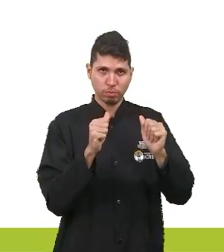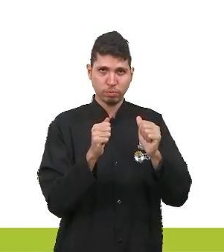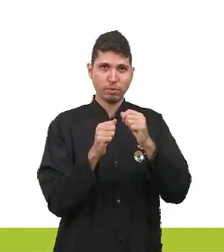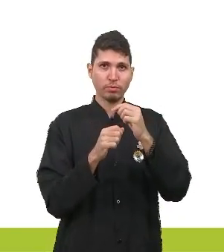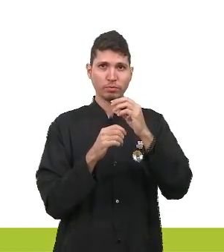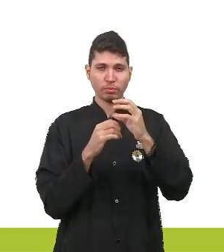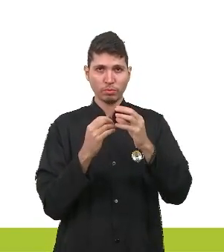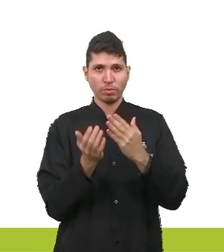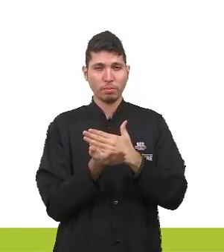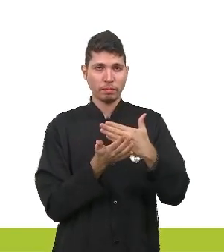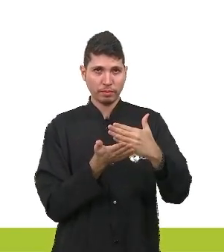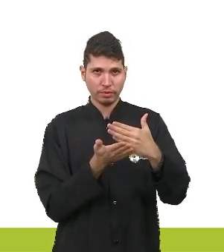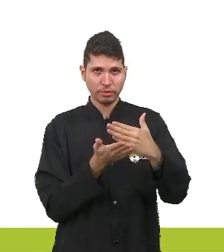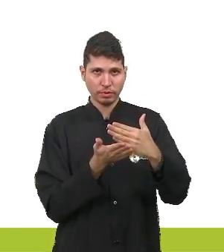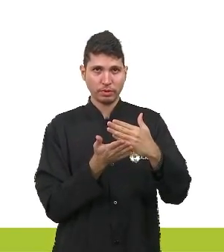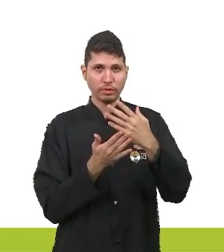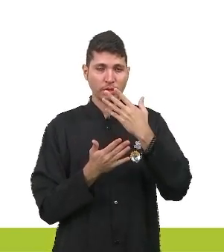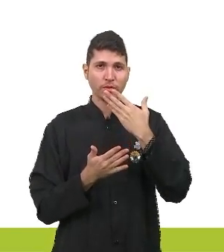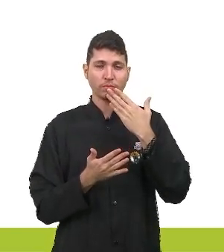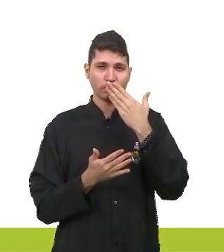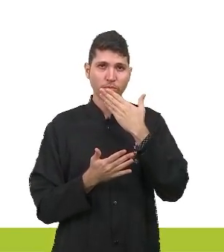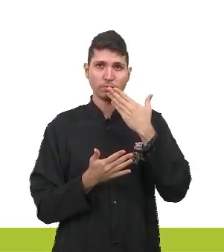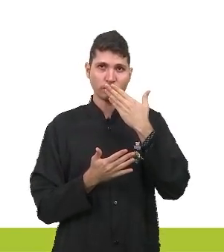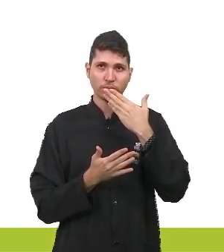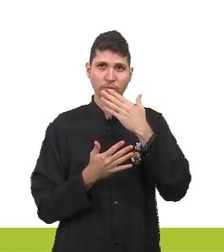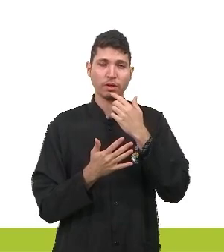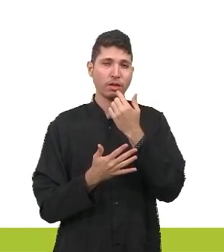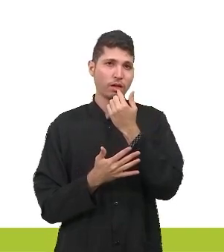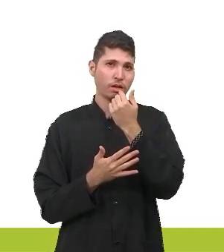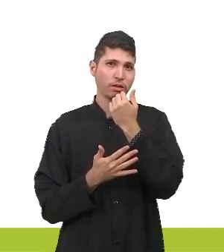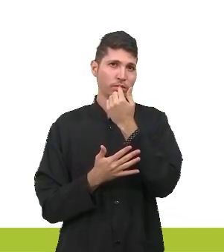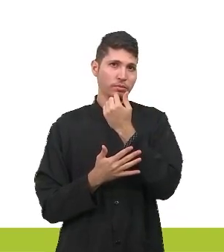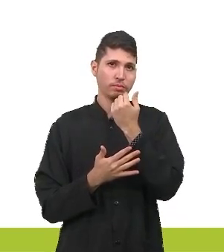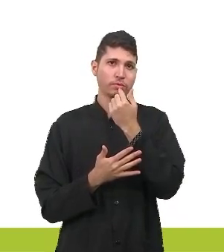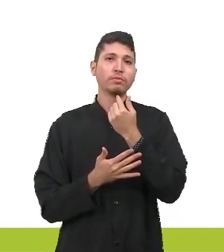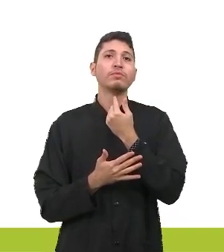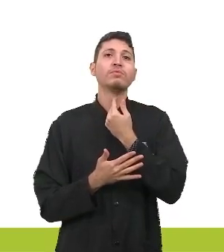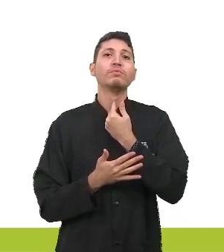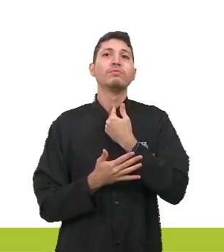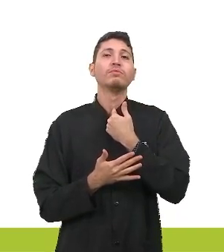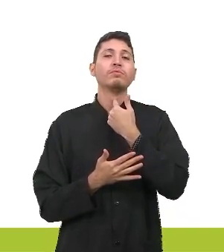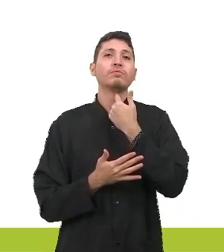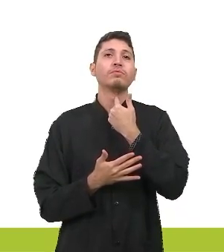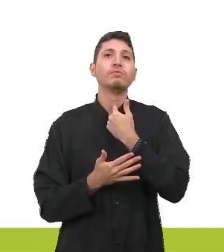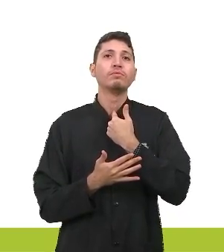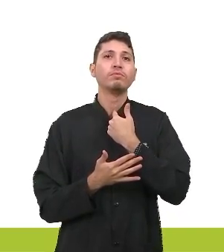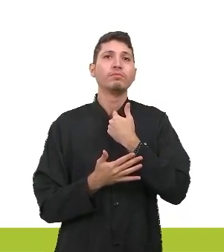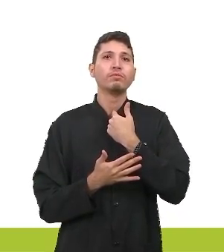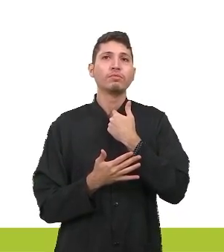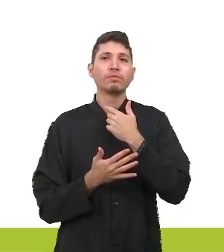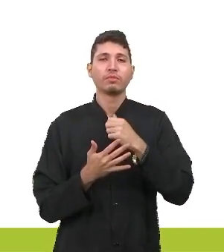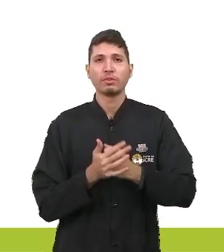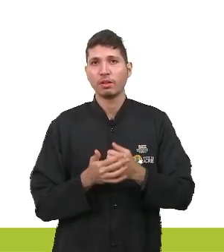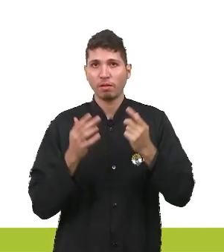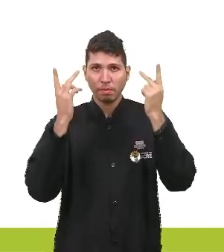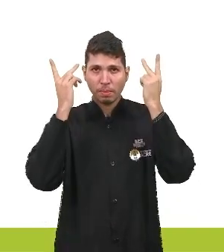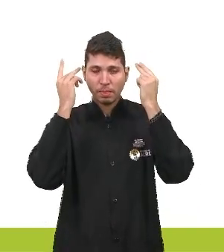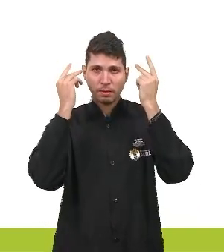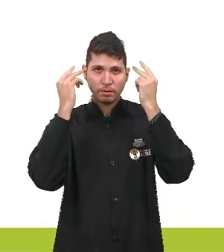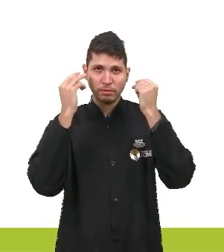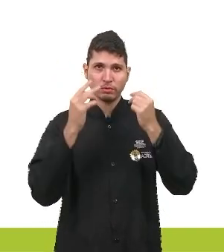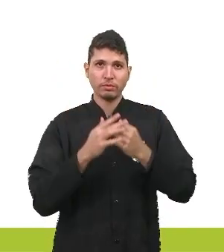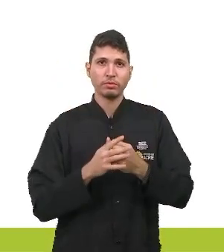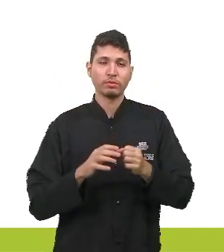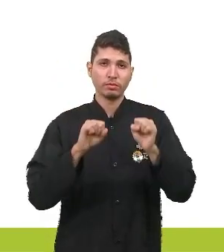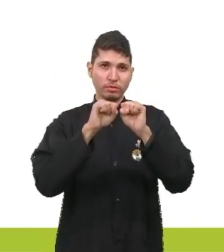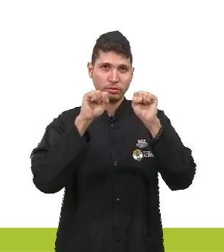Começa a digestão dos carboidratos, né? A faringe é uma região que é comum ao sistema